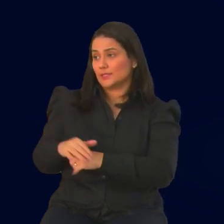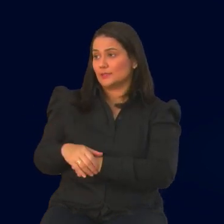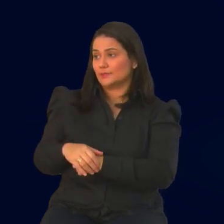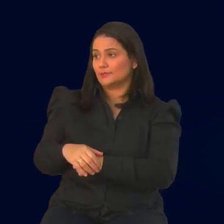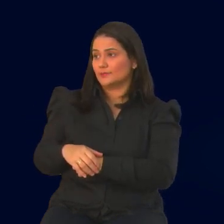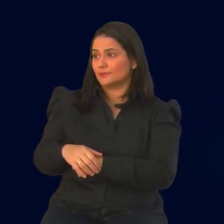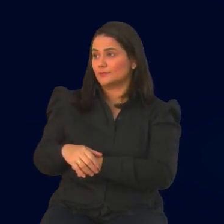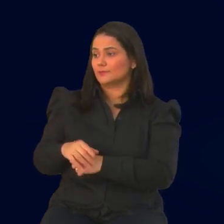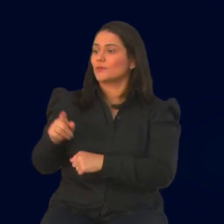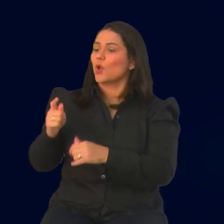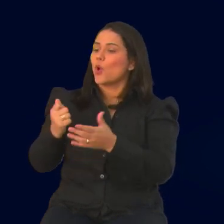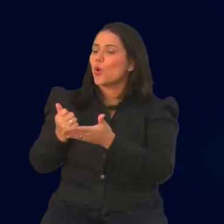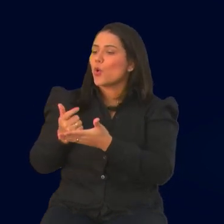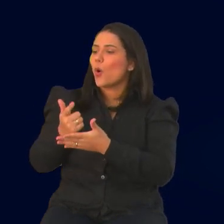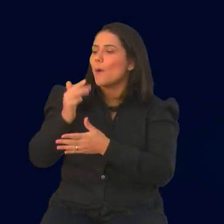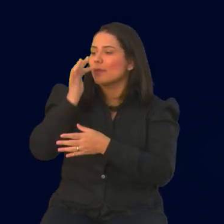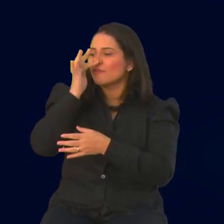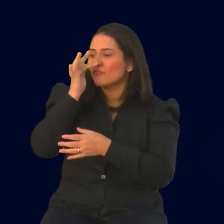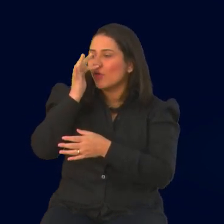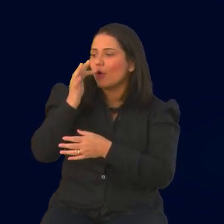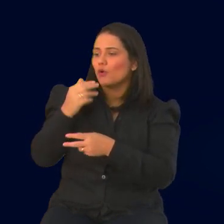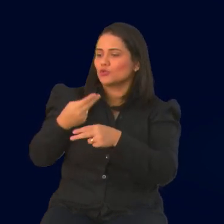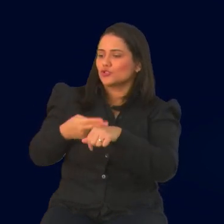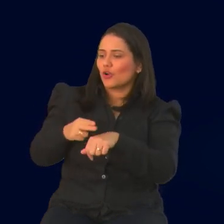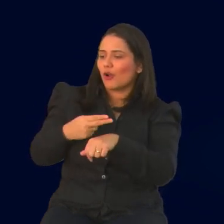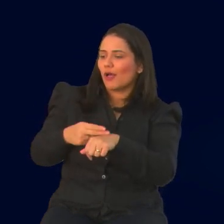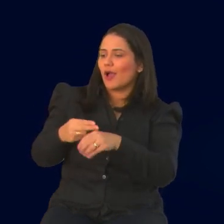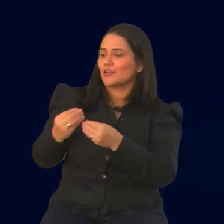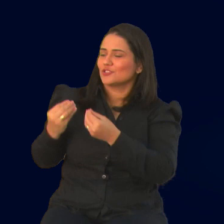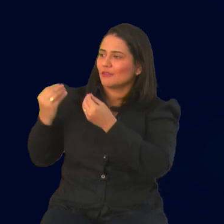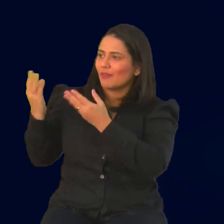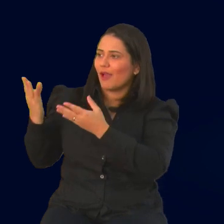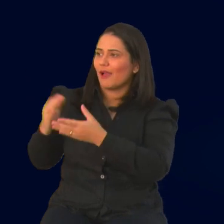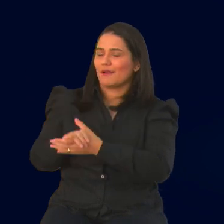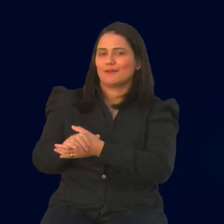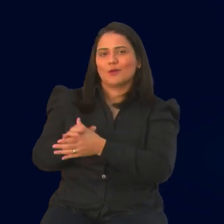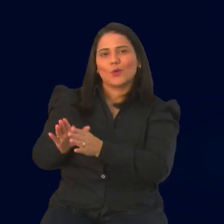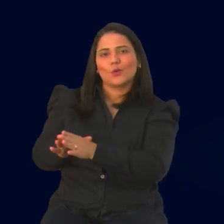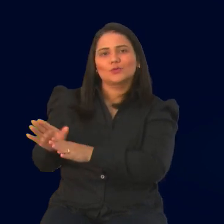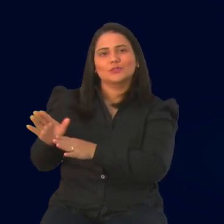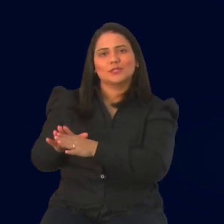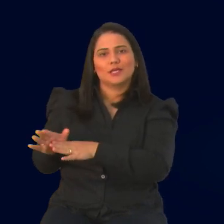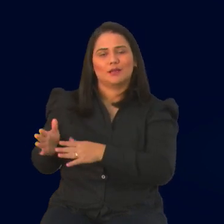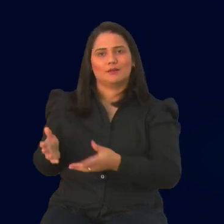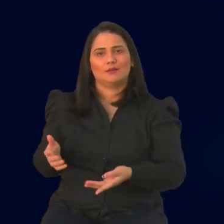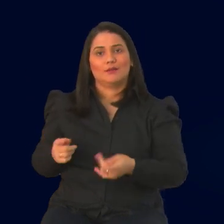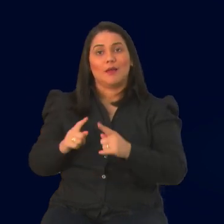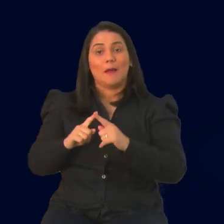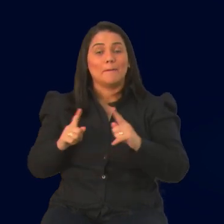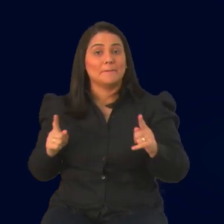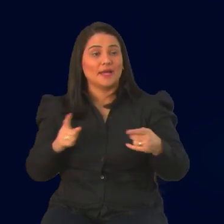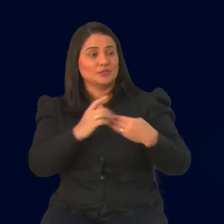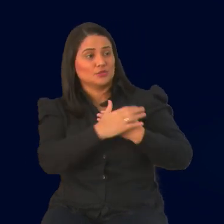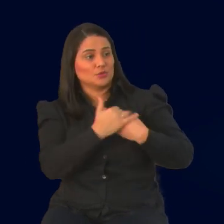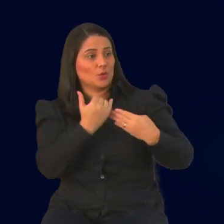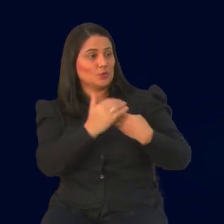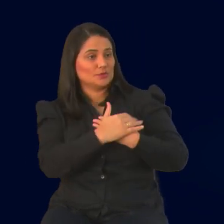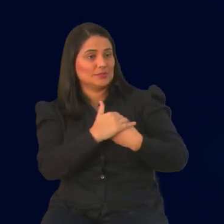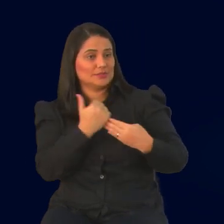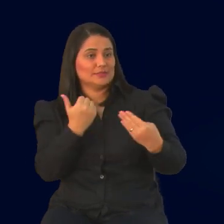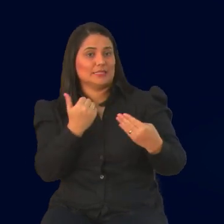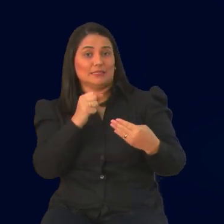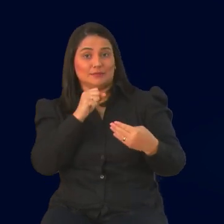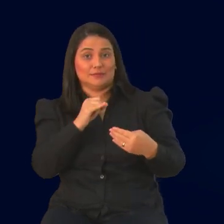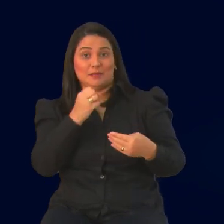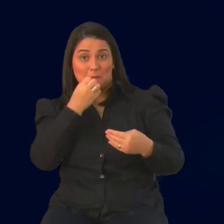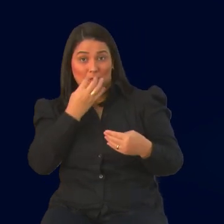compra um bombonzinho, manda para ele. E a gente dá conselho, mas conselho, se fosse bom, não era de graça, vendia, não é